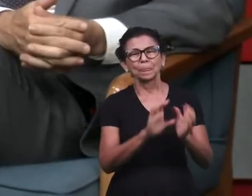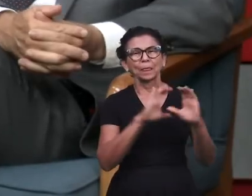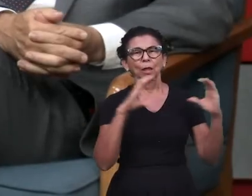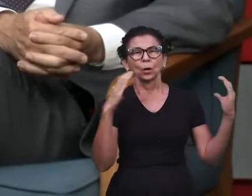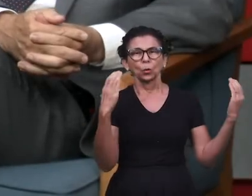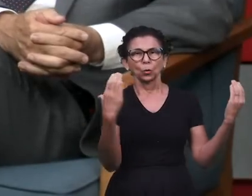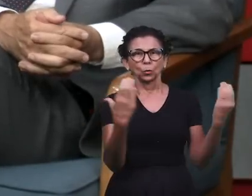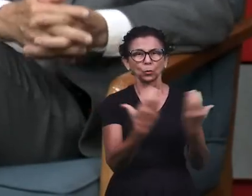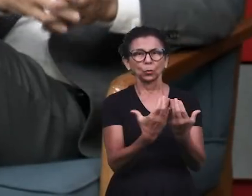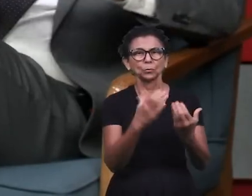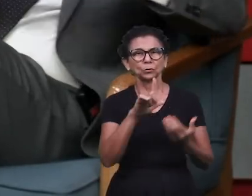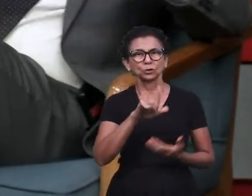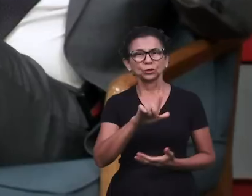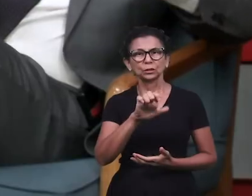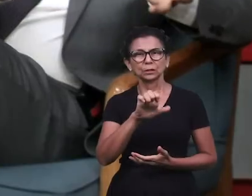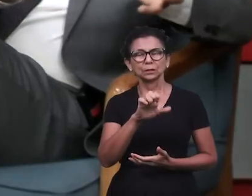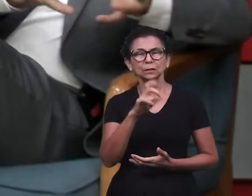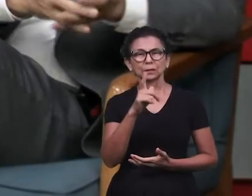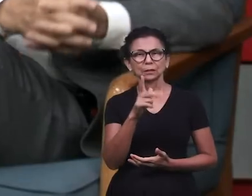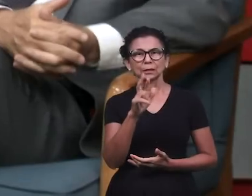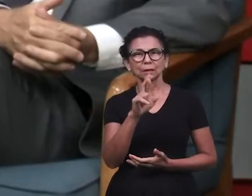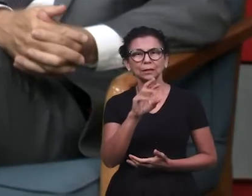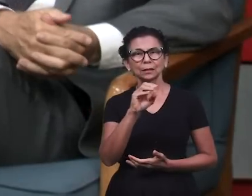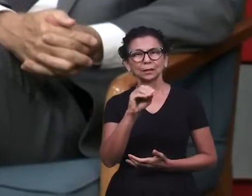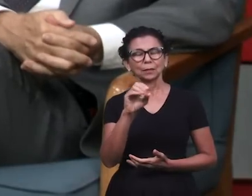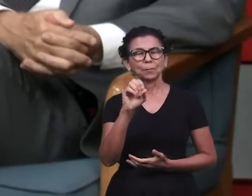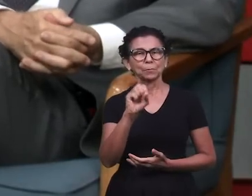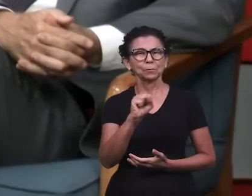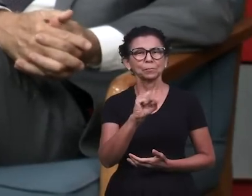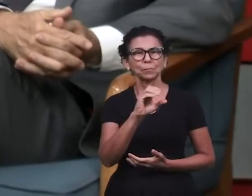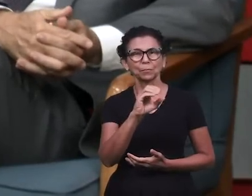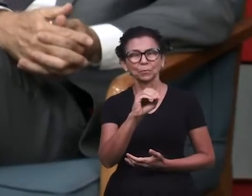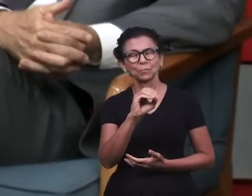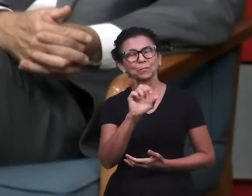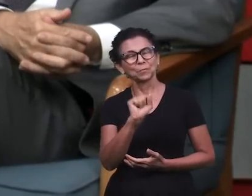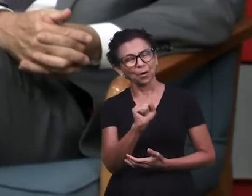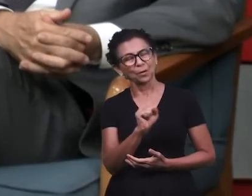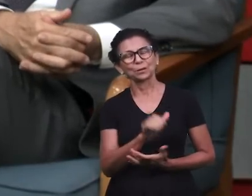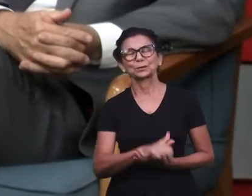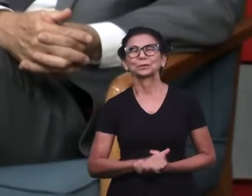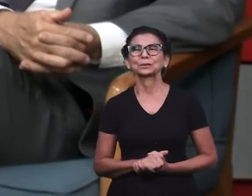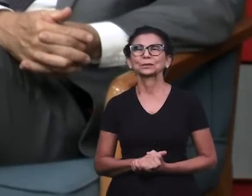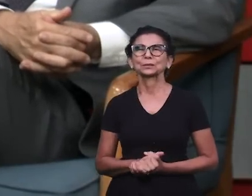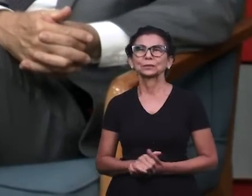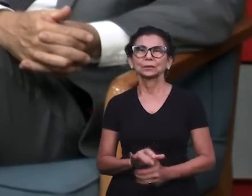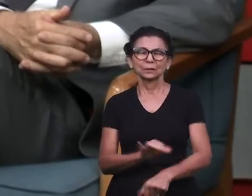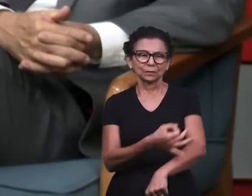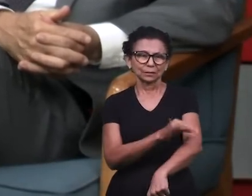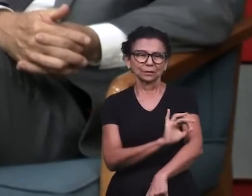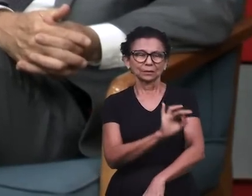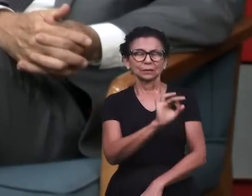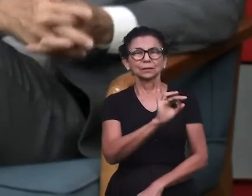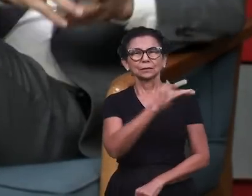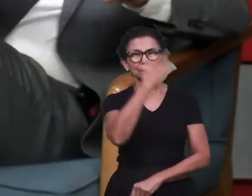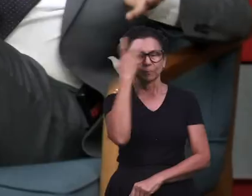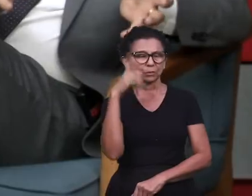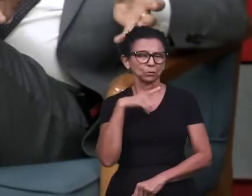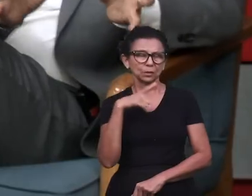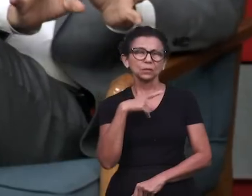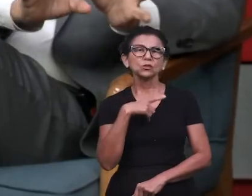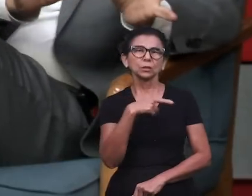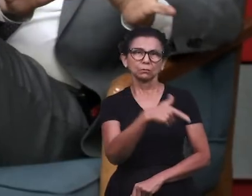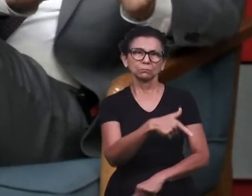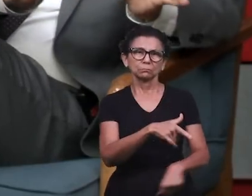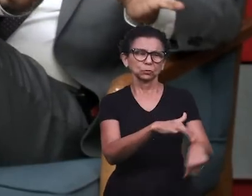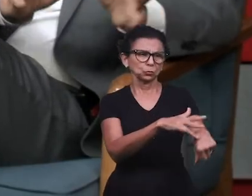leprosos, todas as pessoas portadoras da doença. E eles conviviam